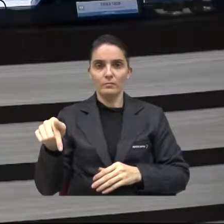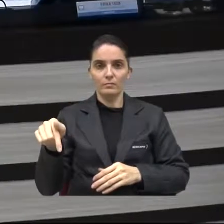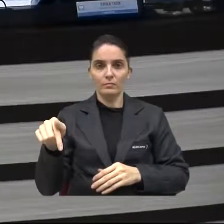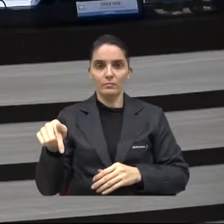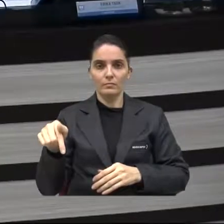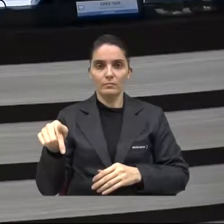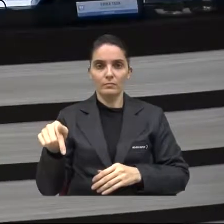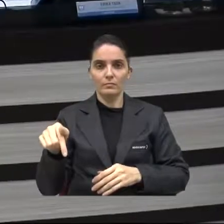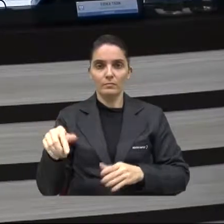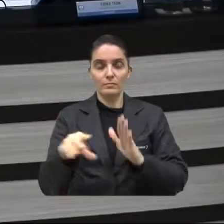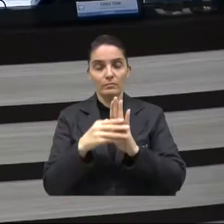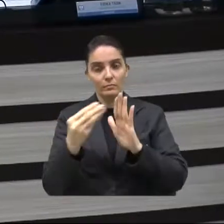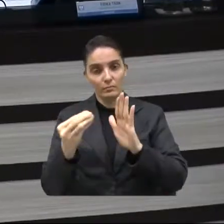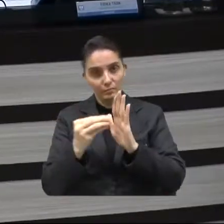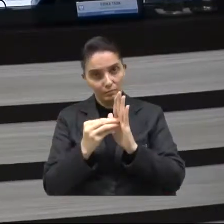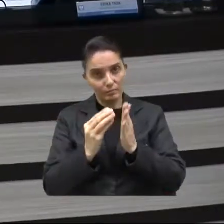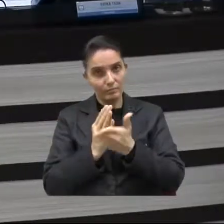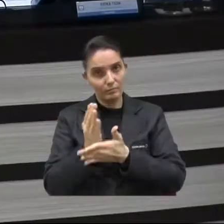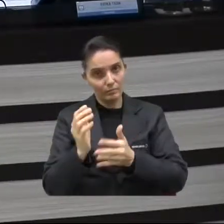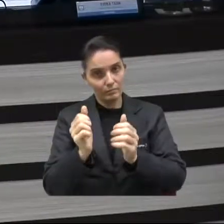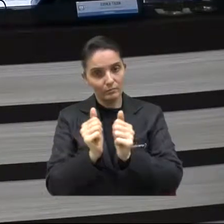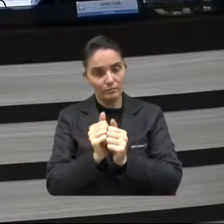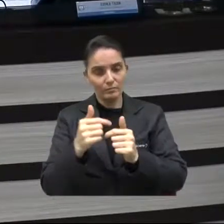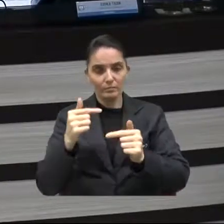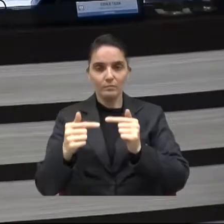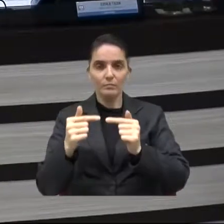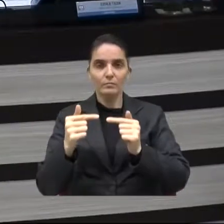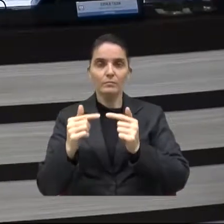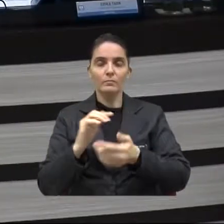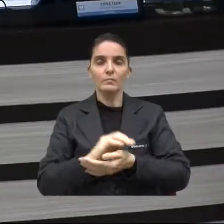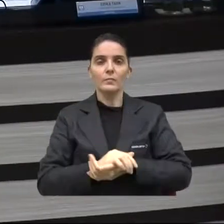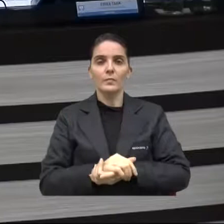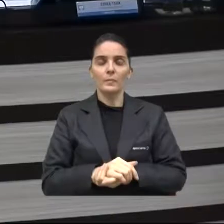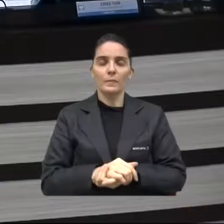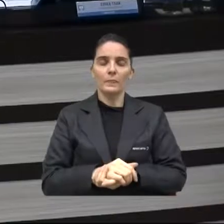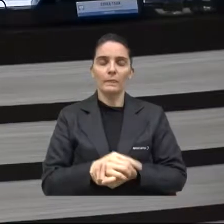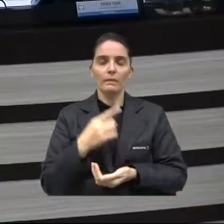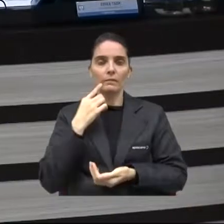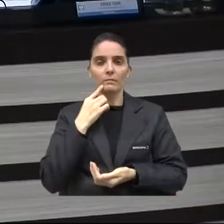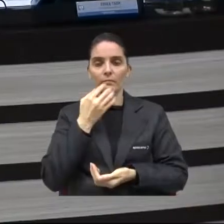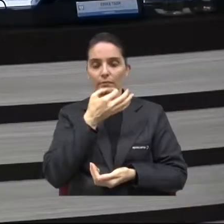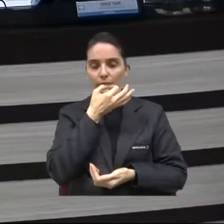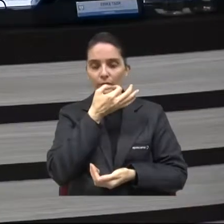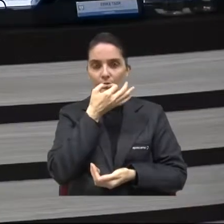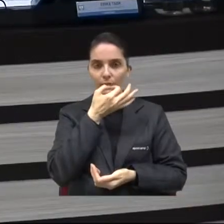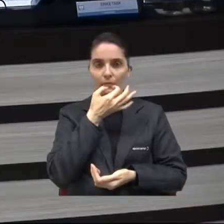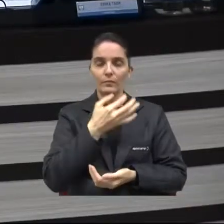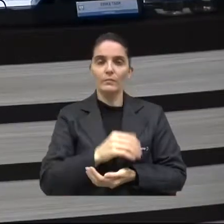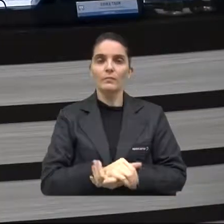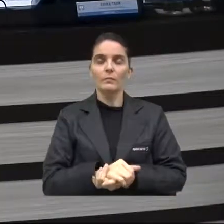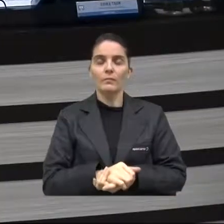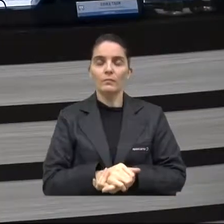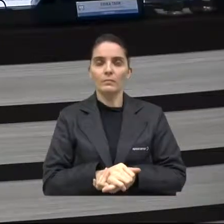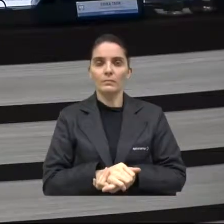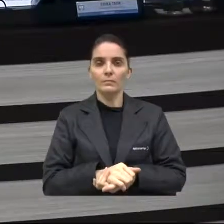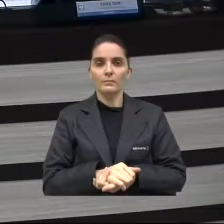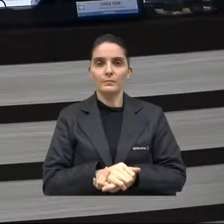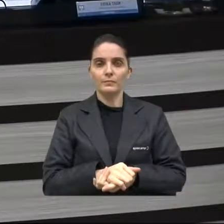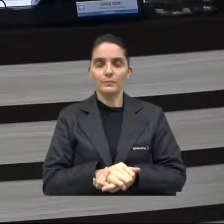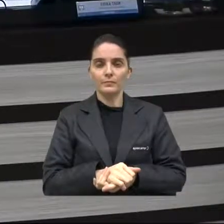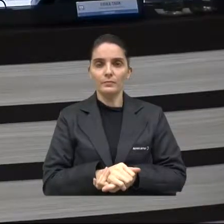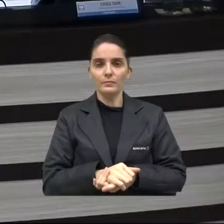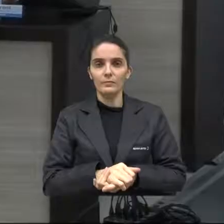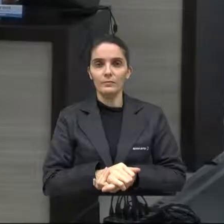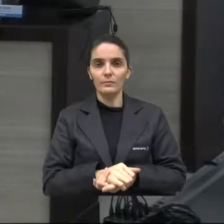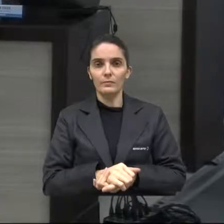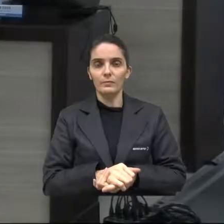316/2017 com a emenda aprovada. Está em discussão. Eu quero discutir, senhor Com a presidente. palavra, vereador proponente Cleiton Silva.